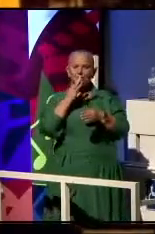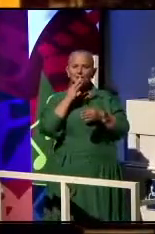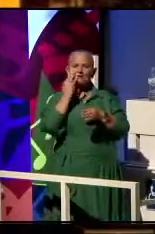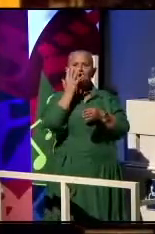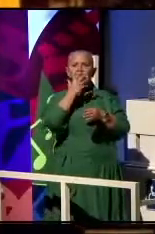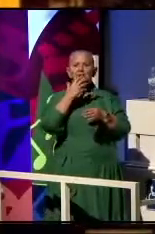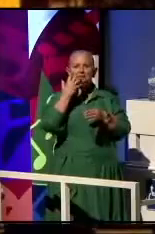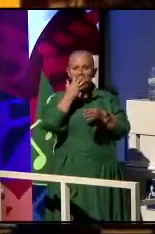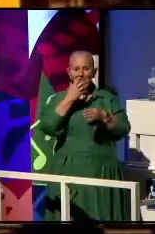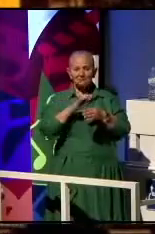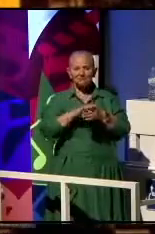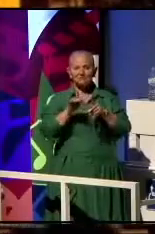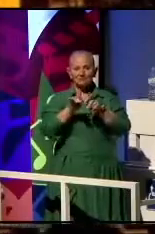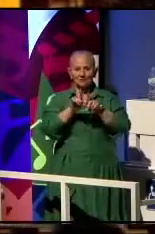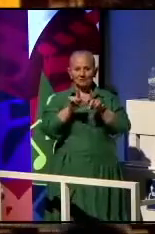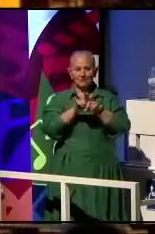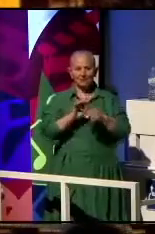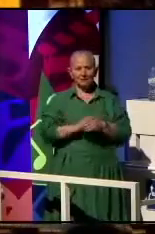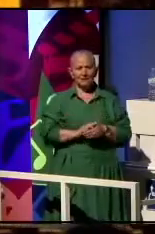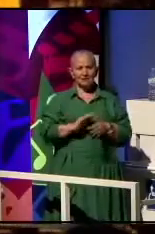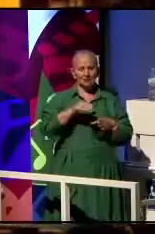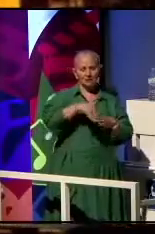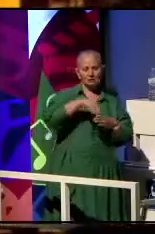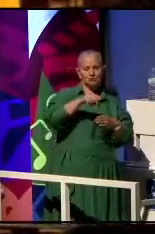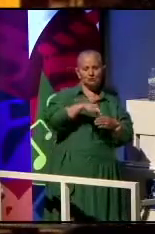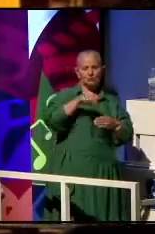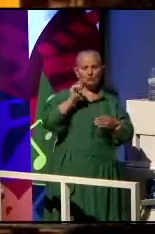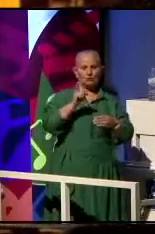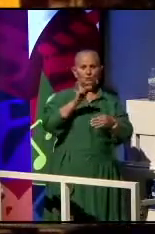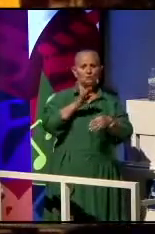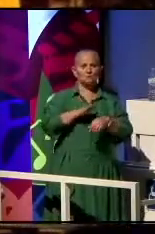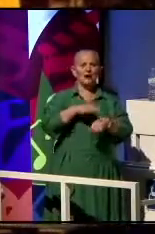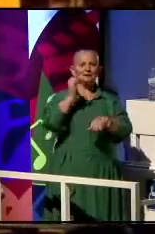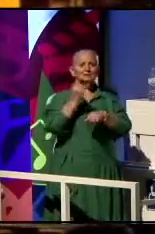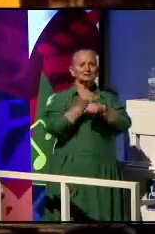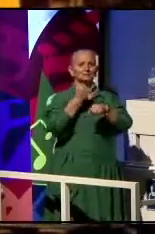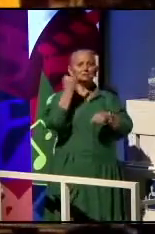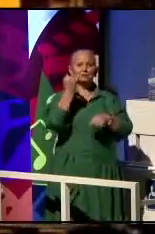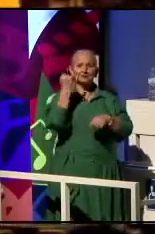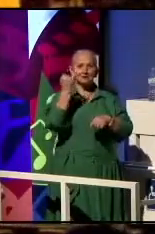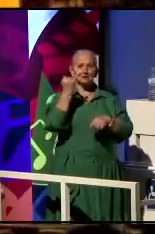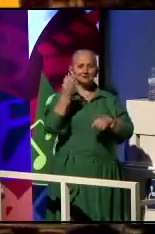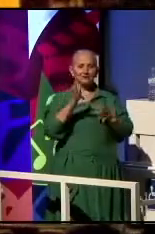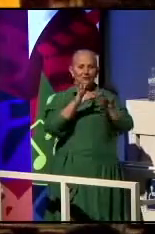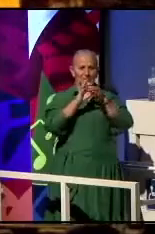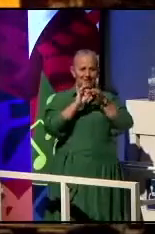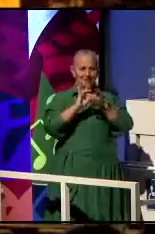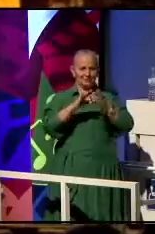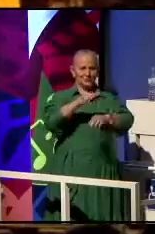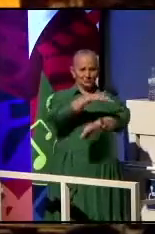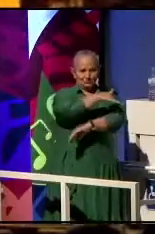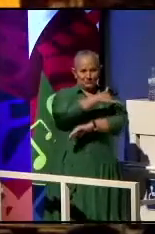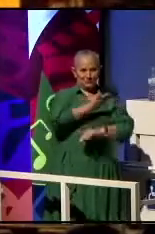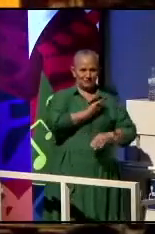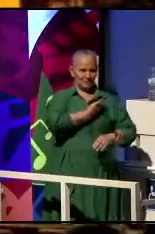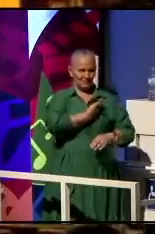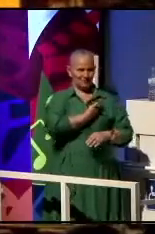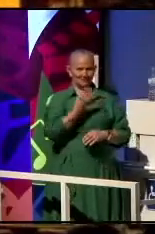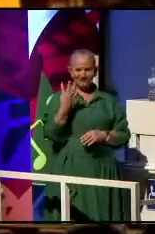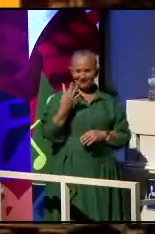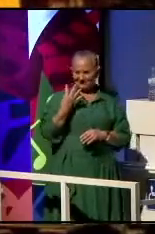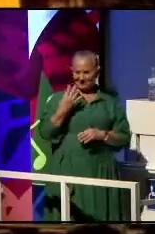foi considerado o álbum mais importante do século XX. Então, é um orgulho muito grande, né, de pensar que em 2008 eu